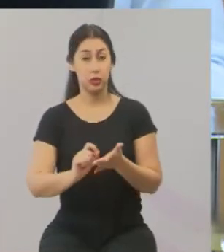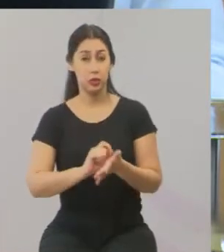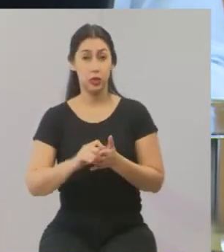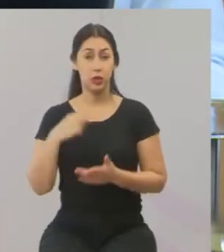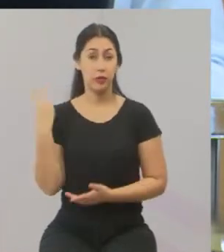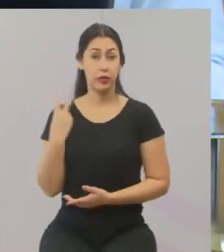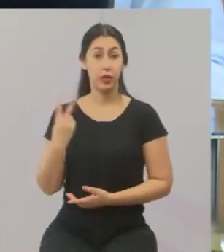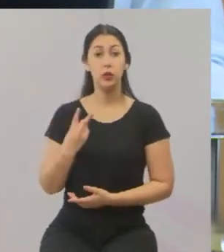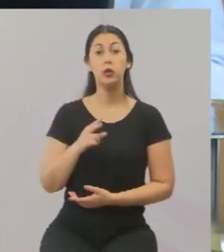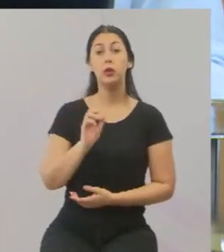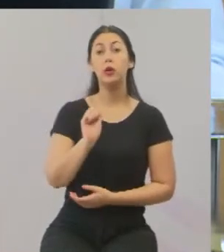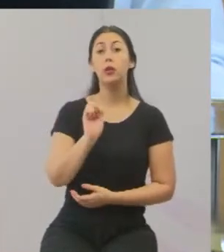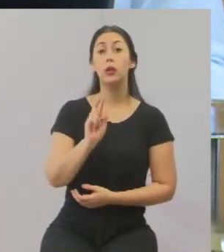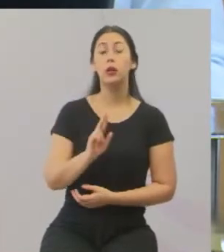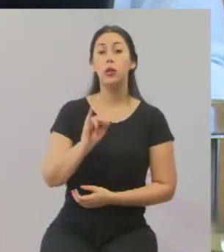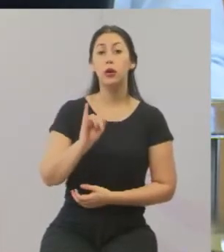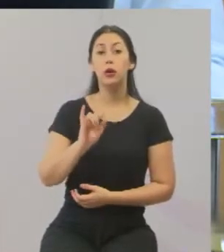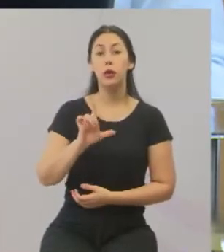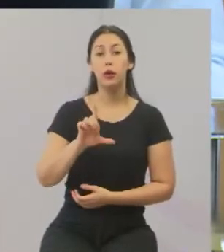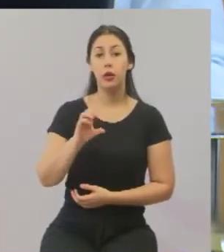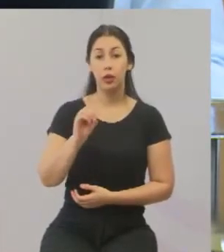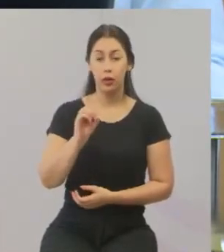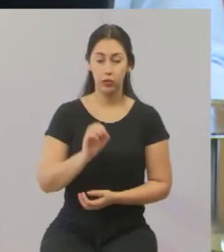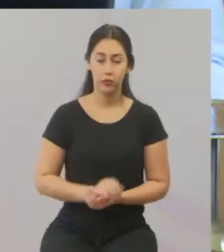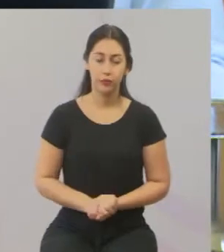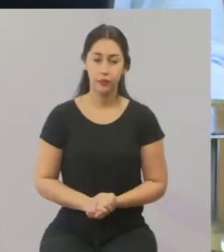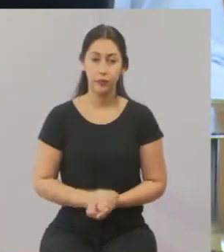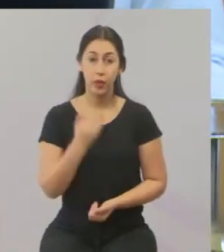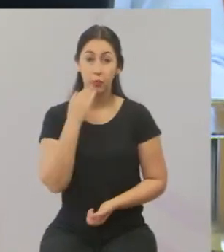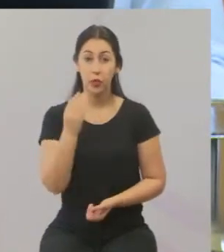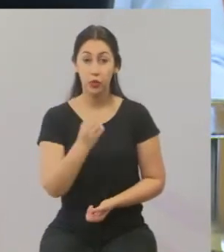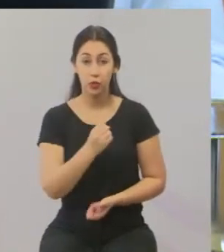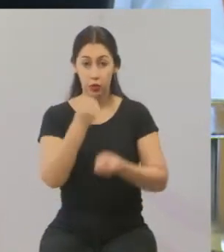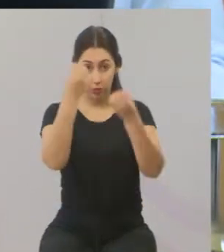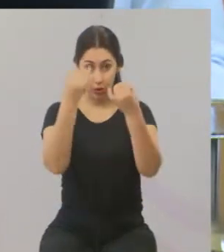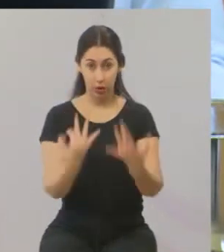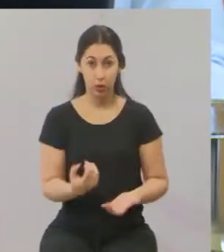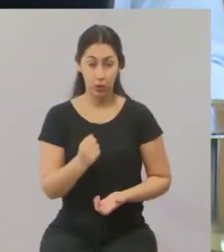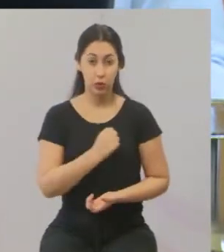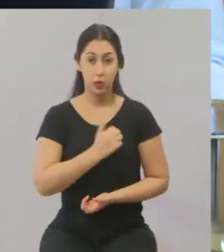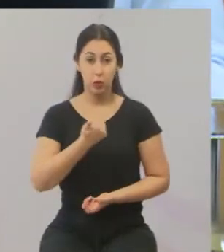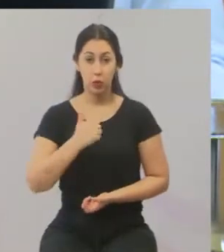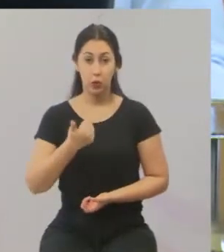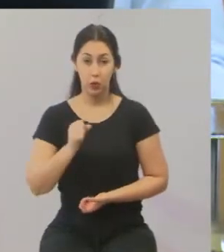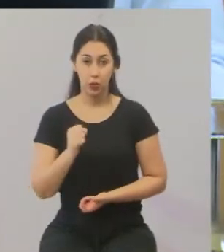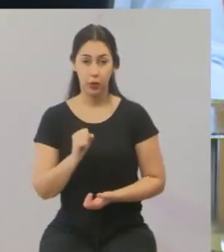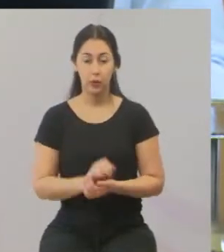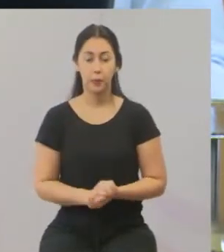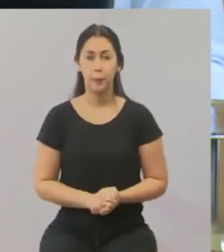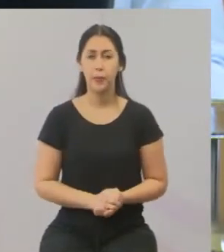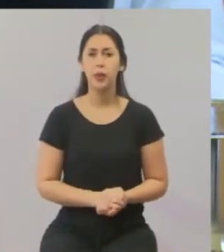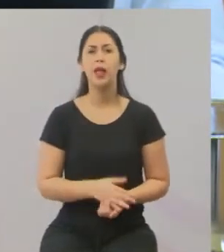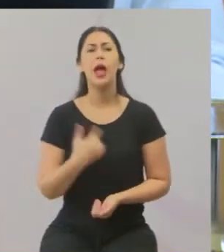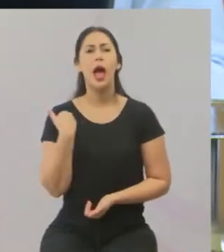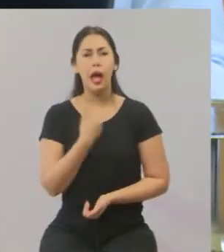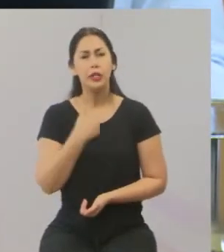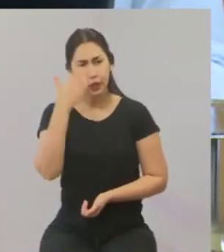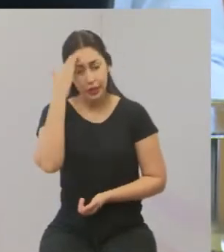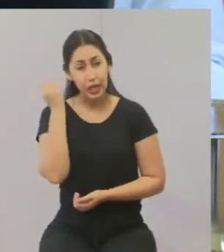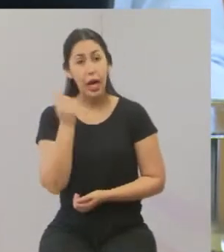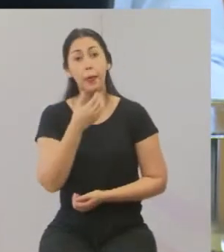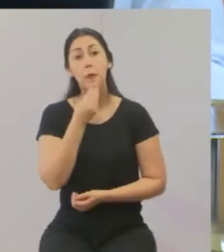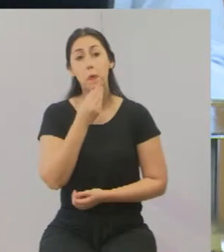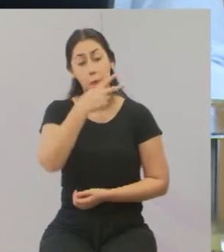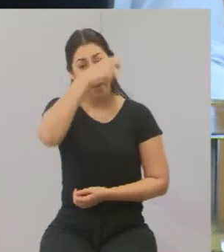Vereador Arildo Batista. Pedido de informação número 118. Considerando que o prefeito municipal prometeu, em campanha